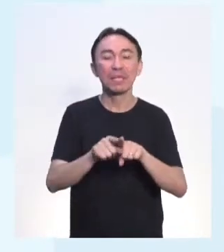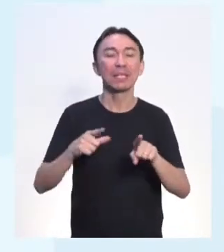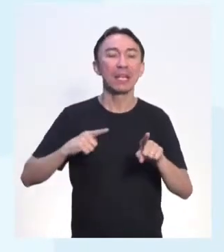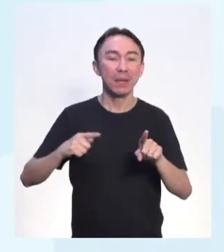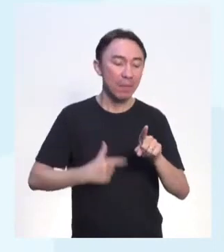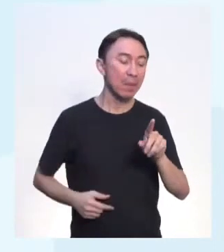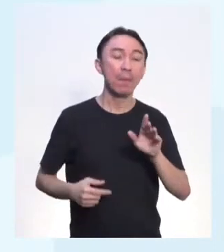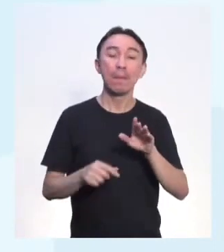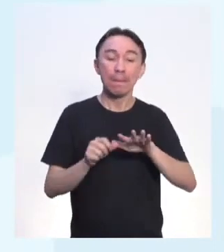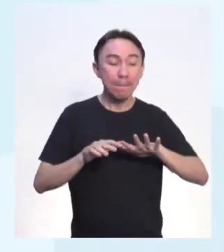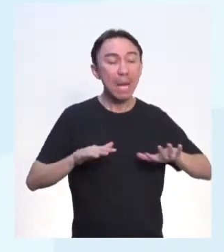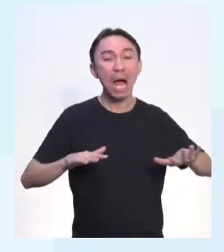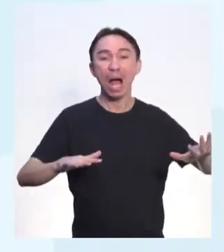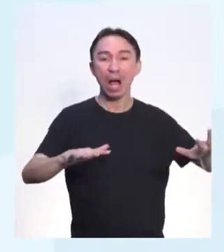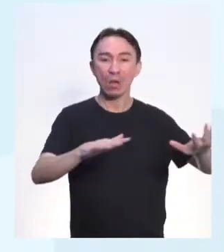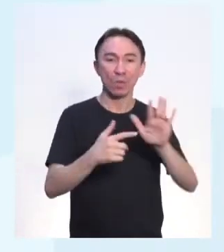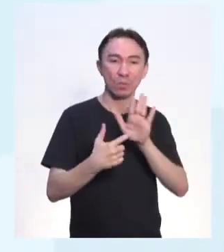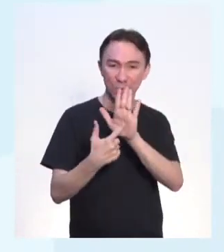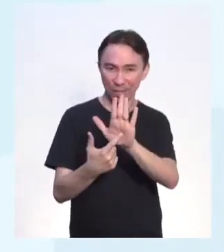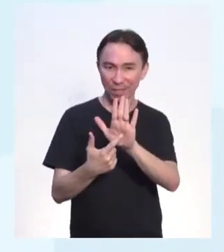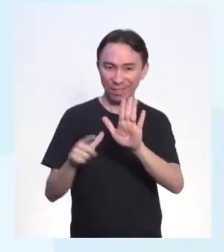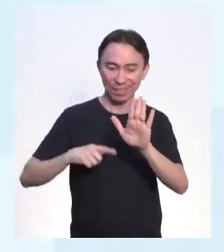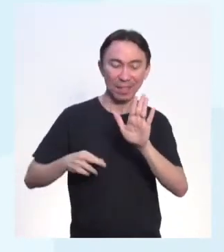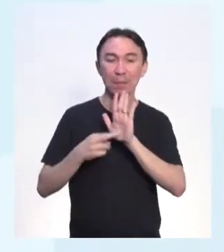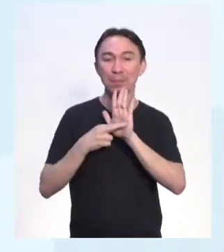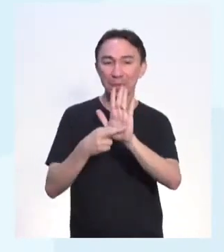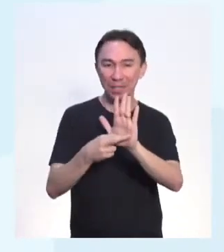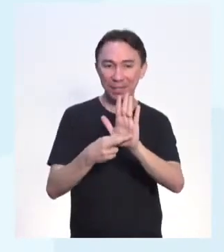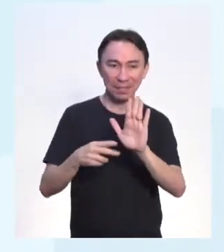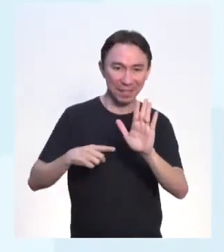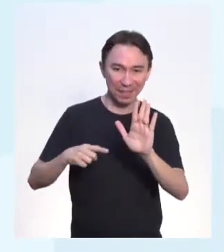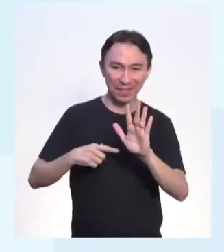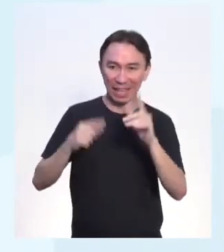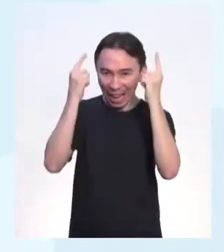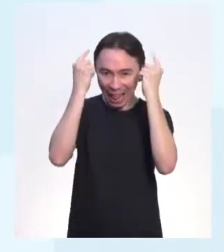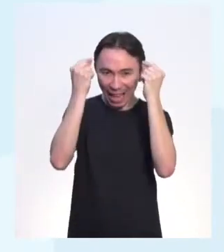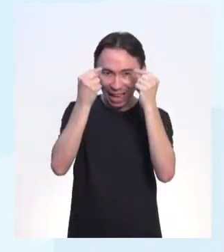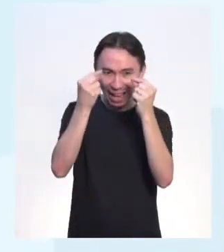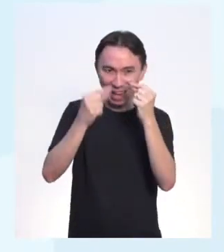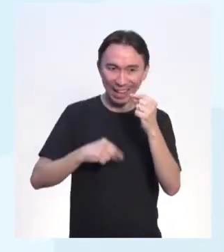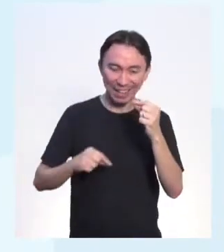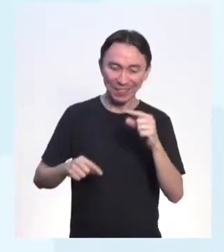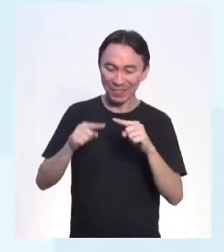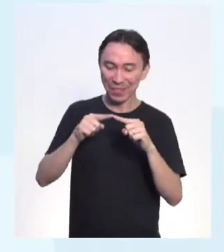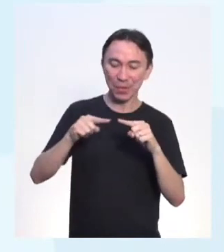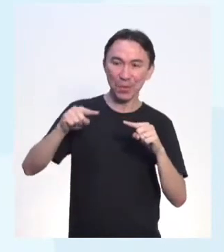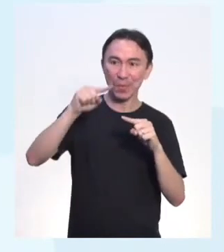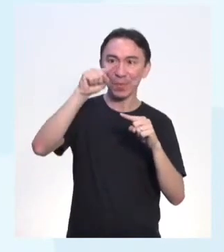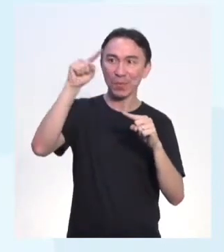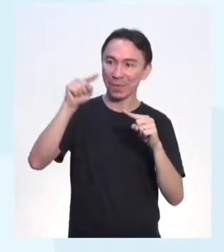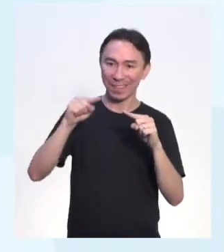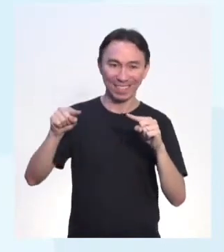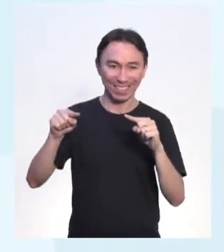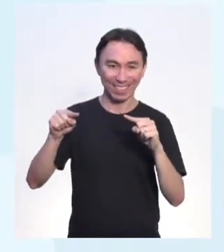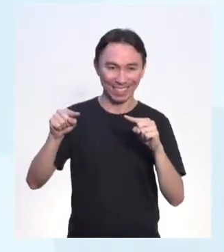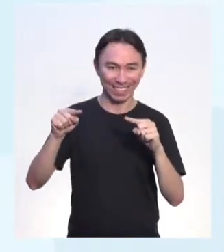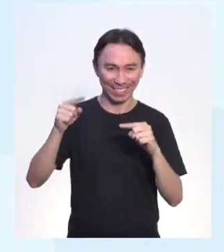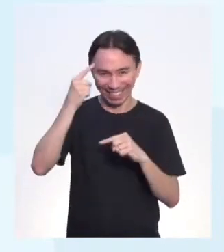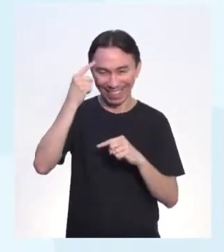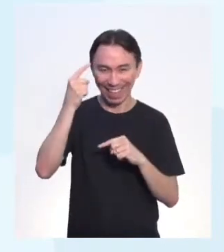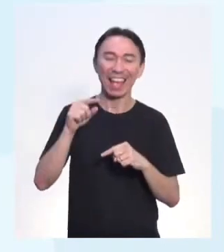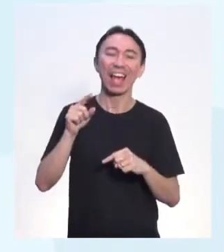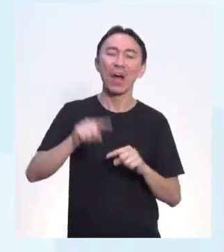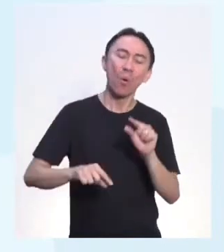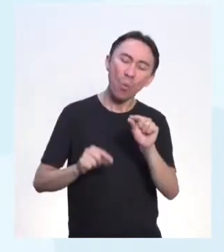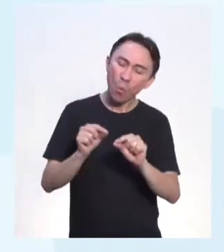pela letra ômega, que está aí no texto, ó, no comecinho do texto tem essa letra grega, que é o ômega, sim? O que que era o espaço amostral? Eram as